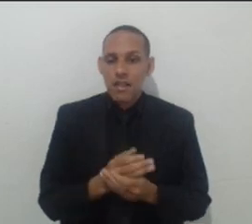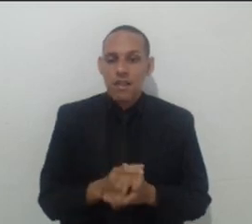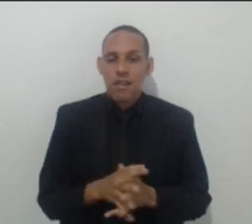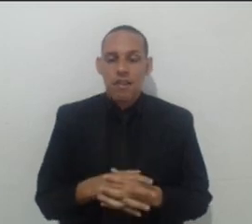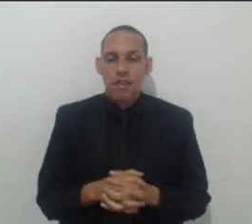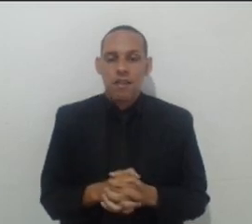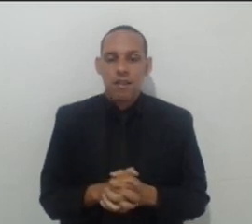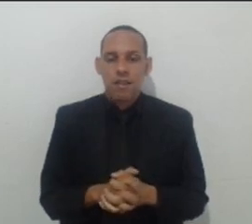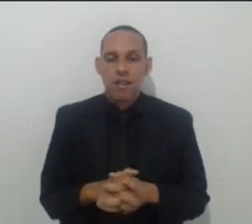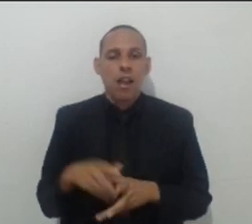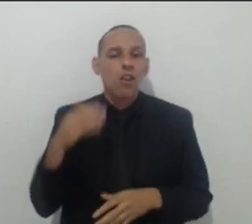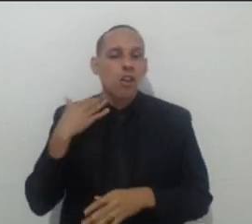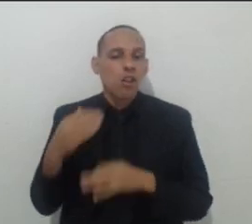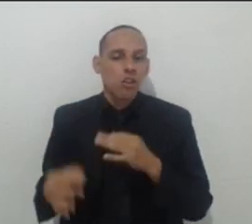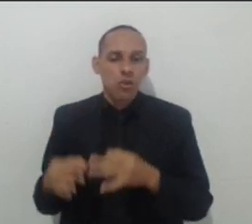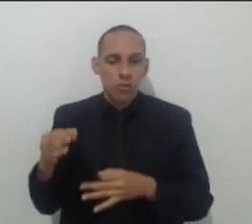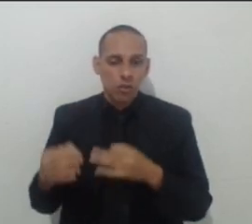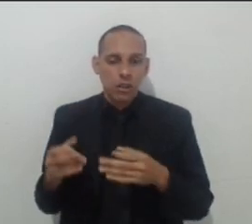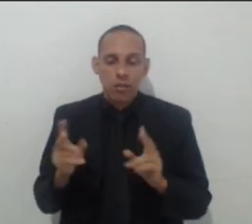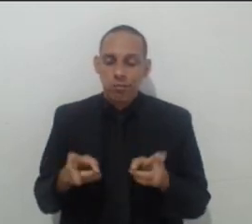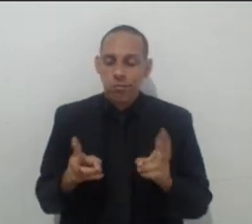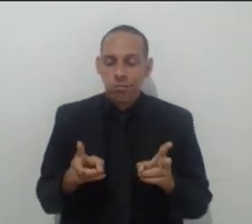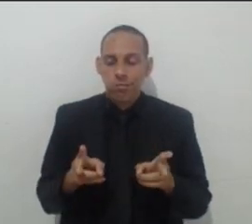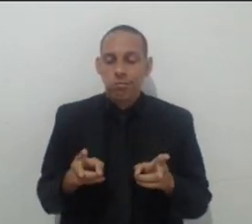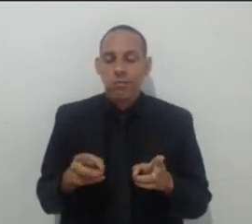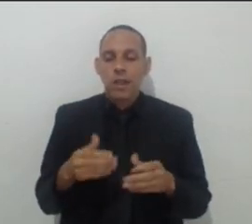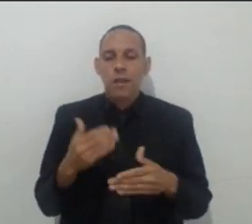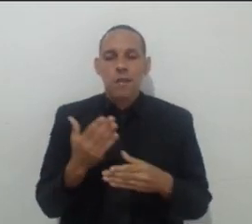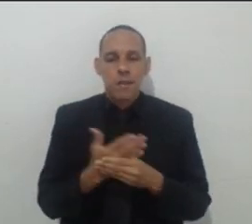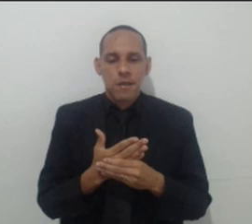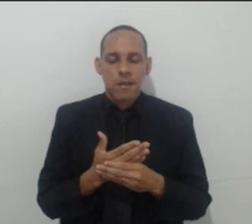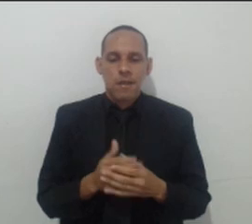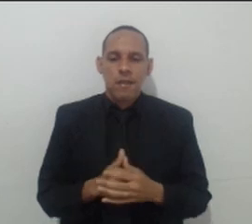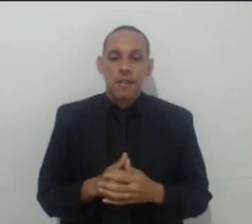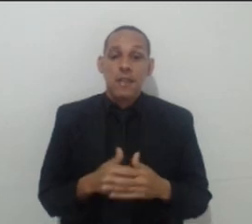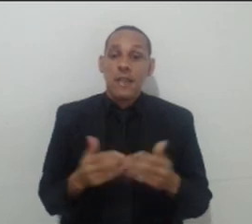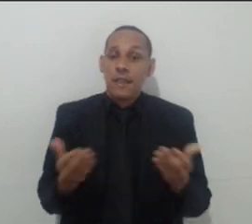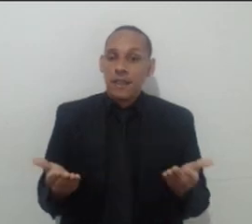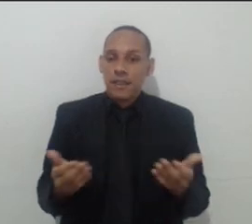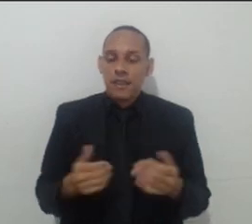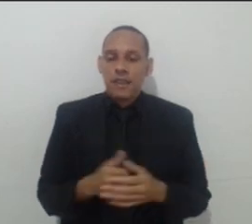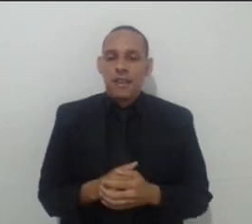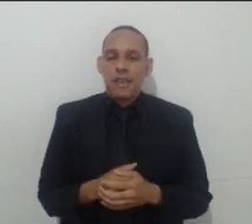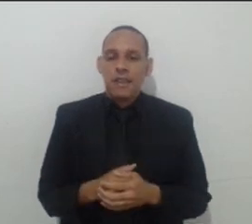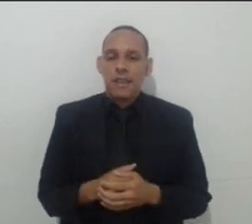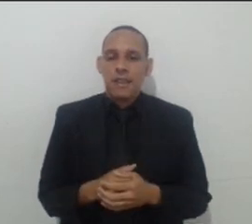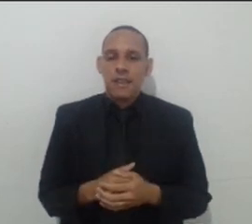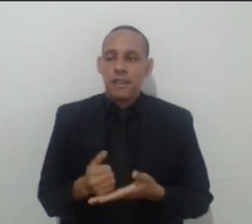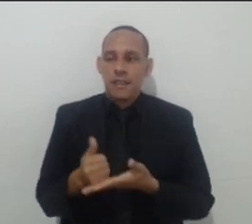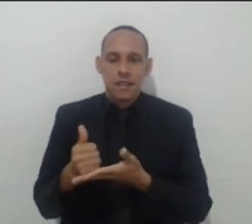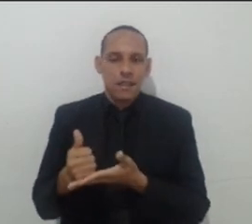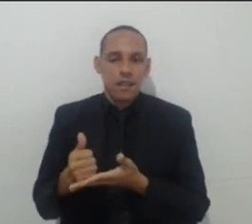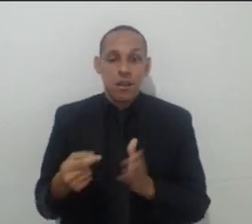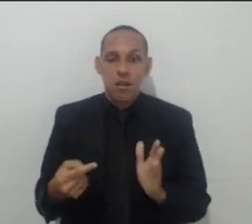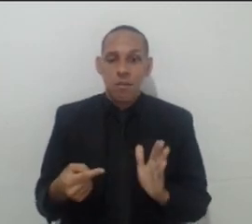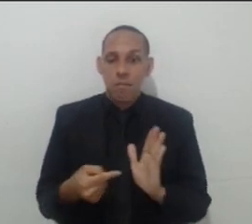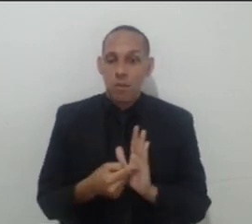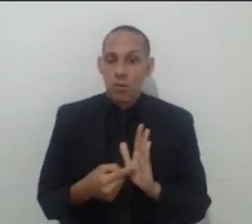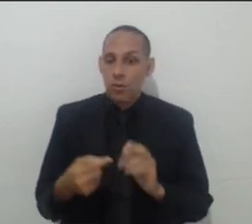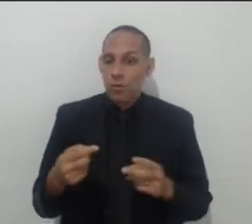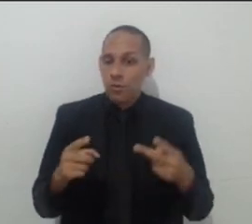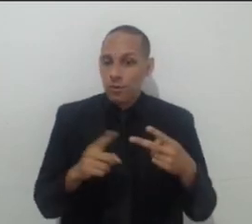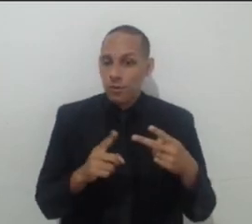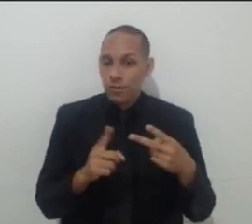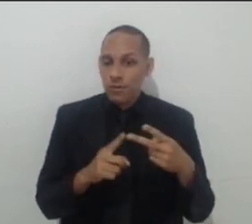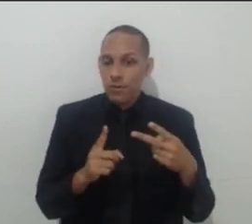juíza ia dar continuidade no processo. E aí eu passo para o segundo ponto da minha